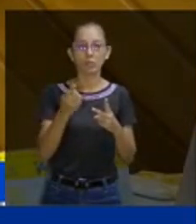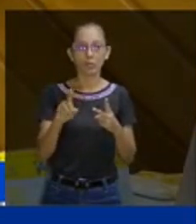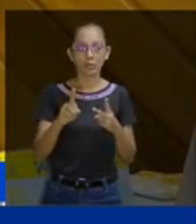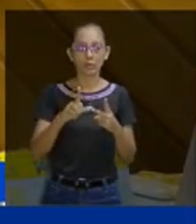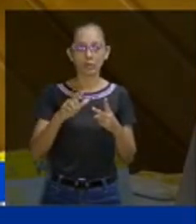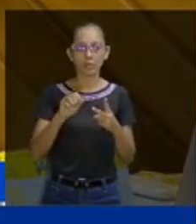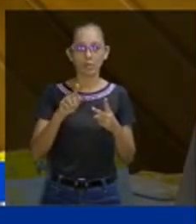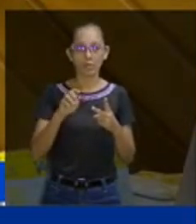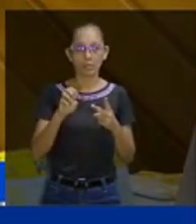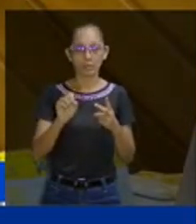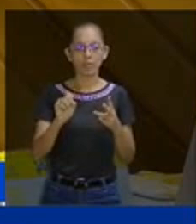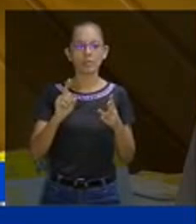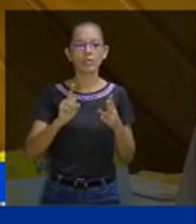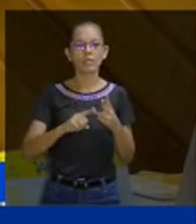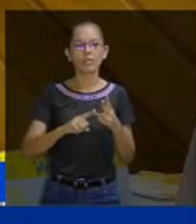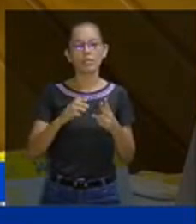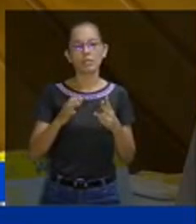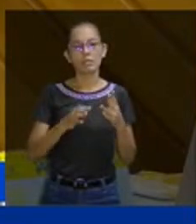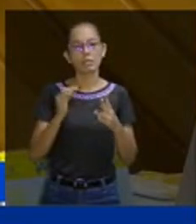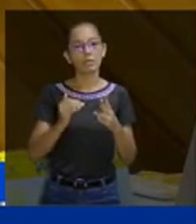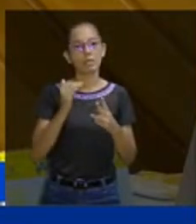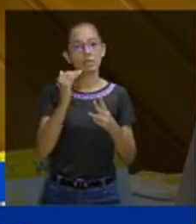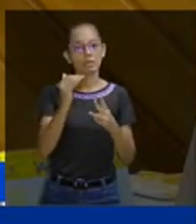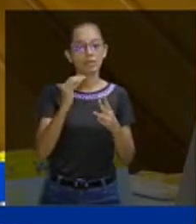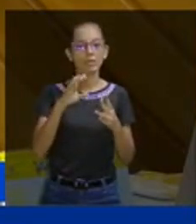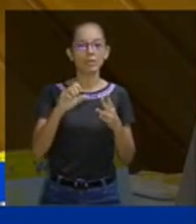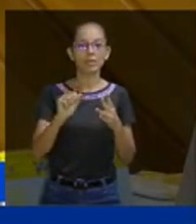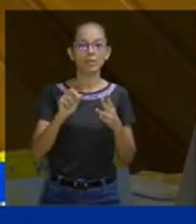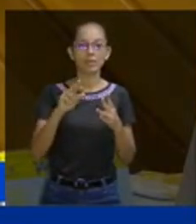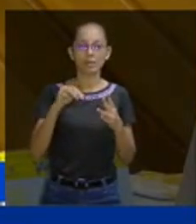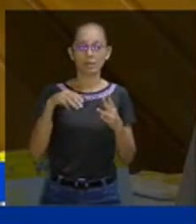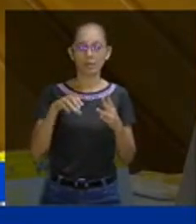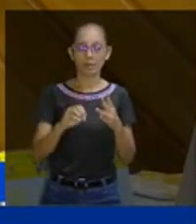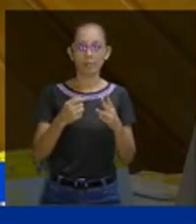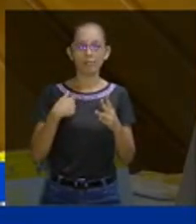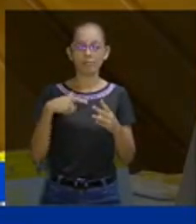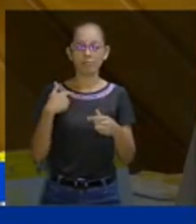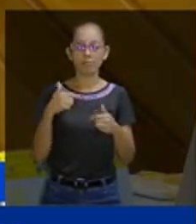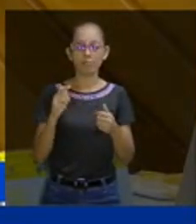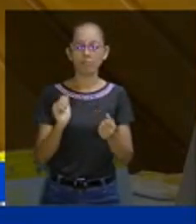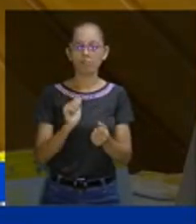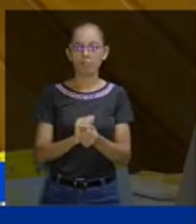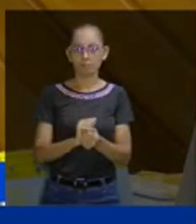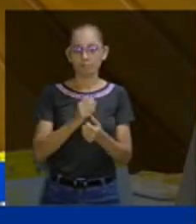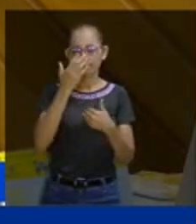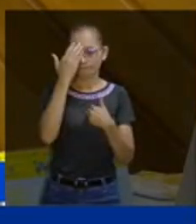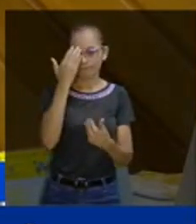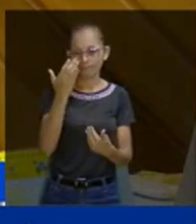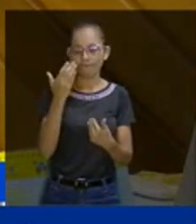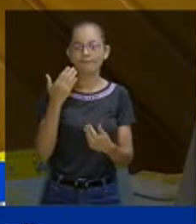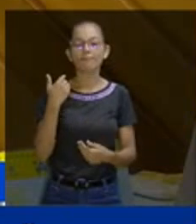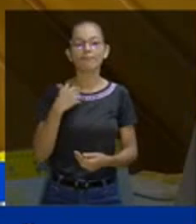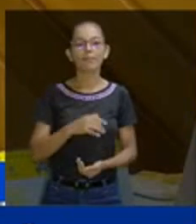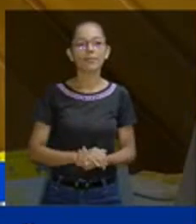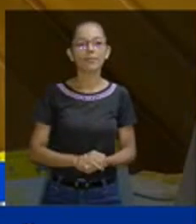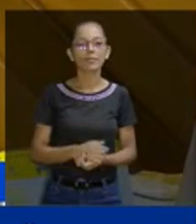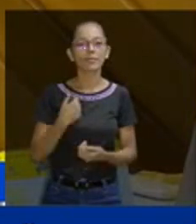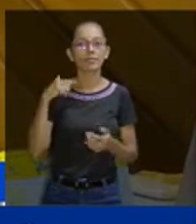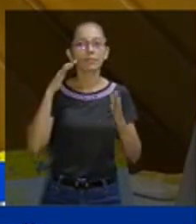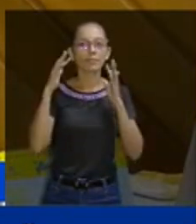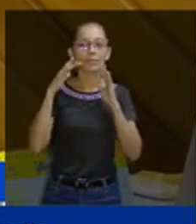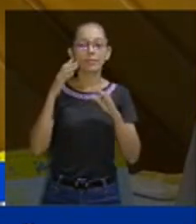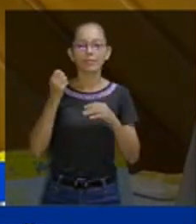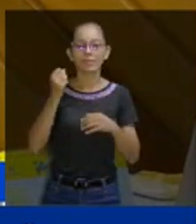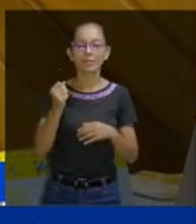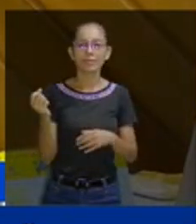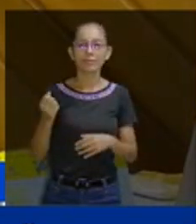certo, em que deveria estar, e na certeza de que Ele tem planos maiores e